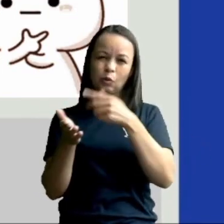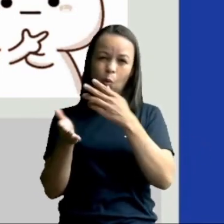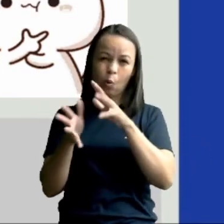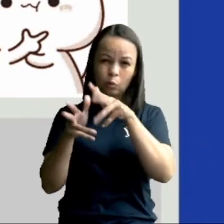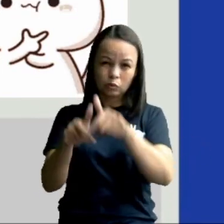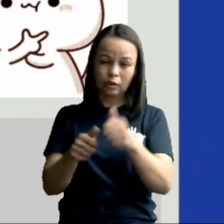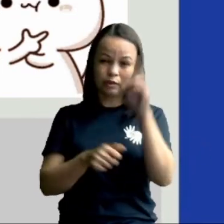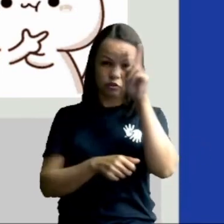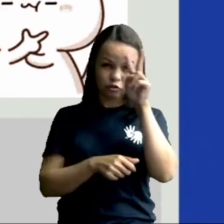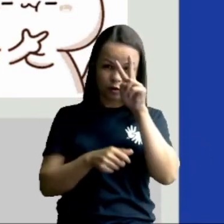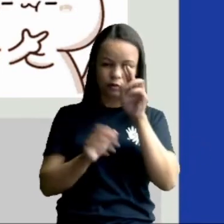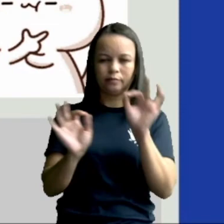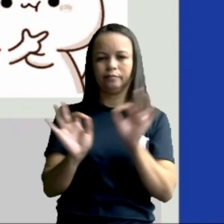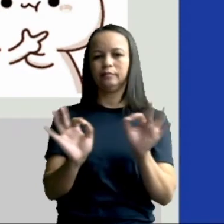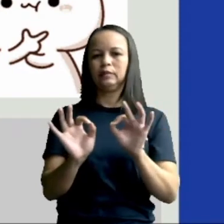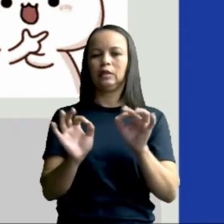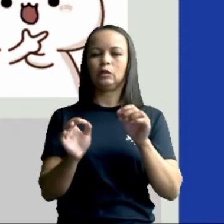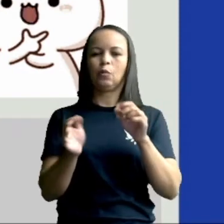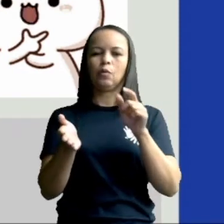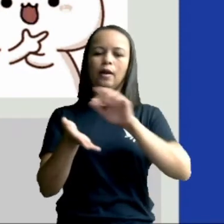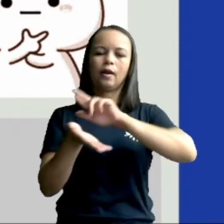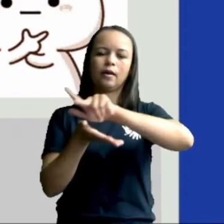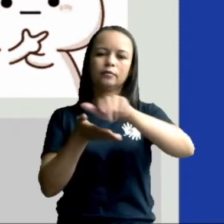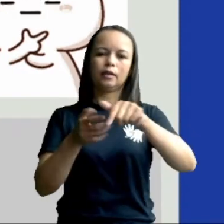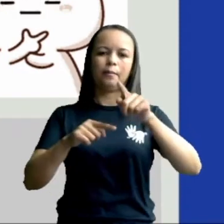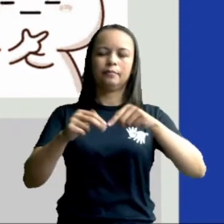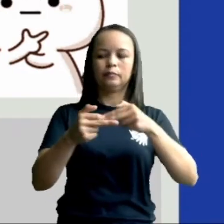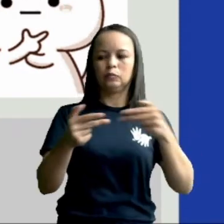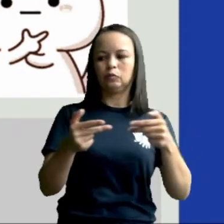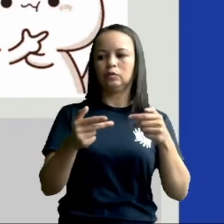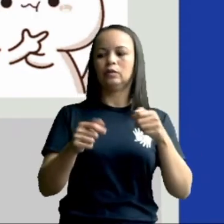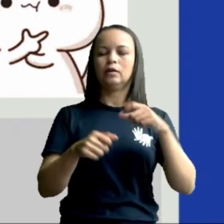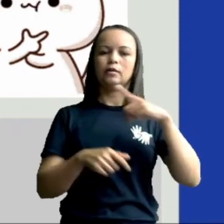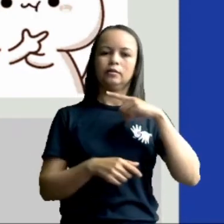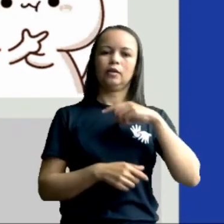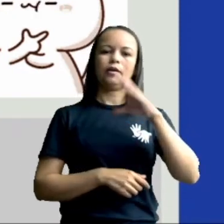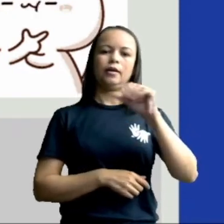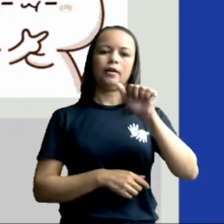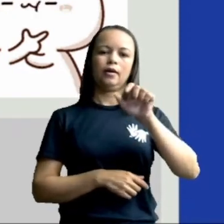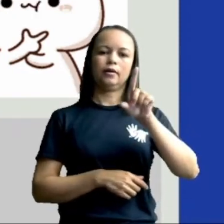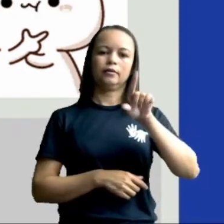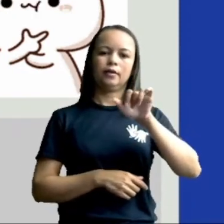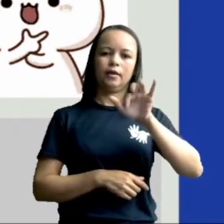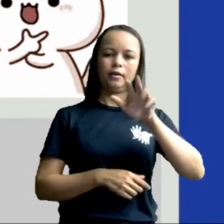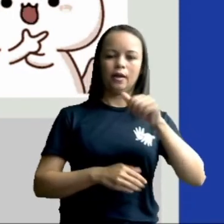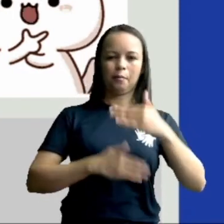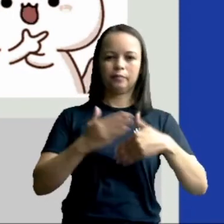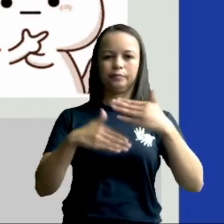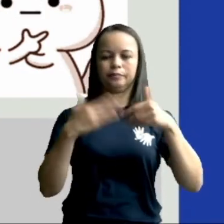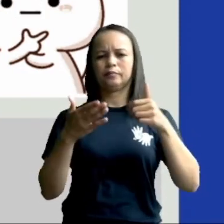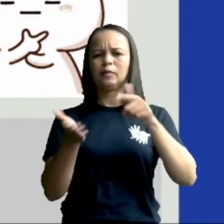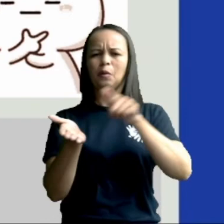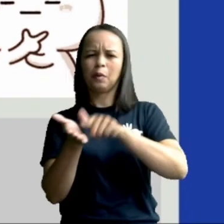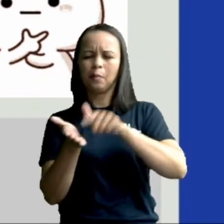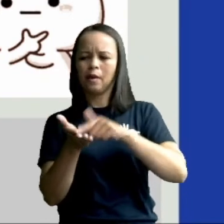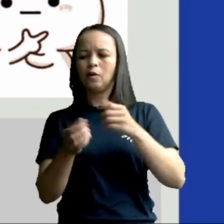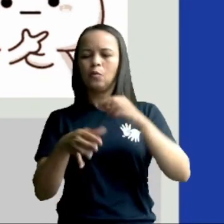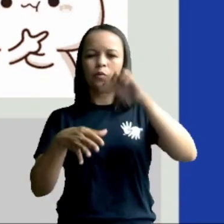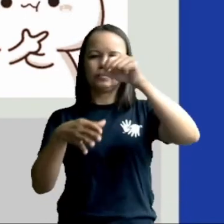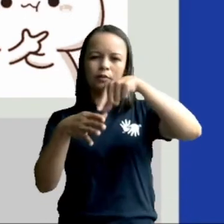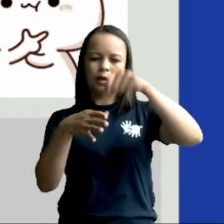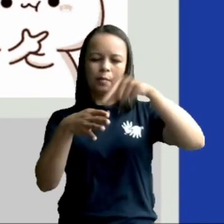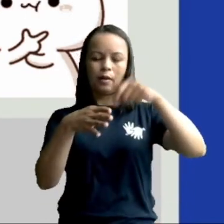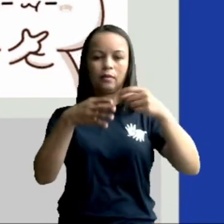Vamos voltar no começo dela. Cada produto tem uma história que chamamos de cadeia produtiva. No caso do papel, sementes, água e adubo se